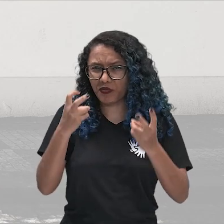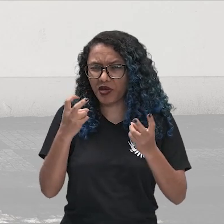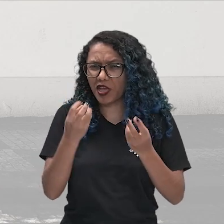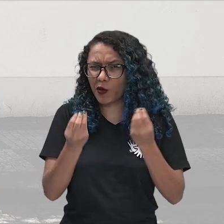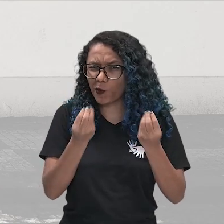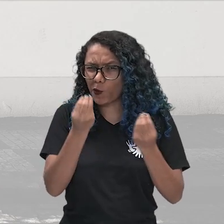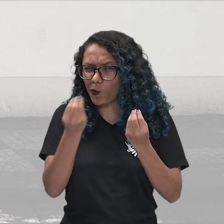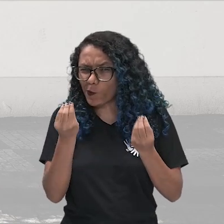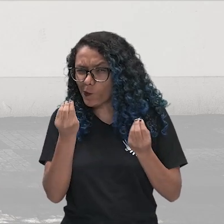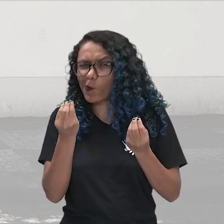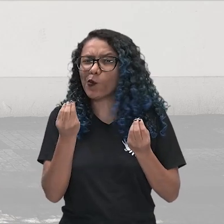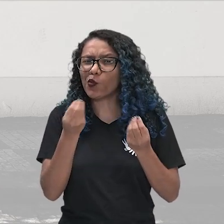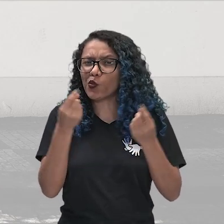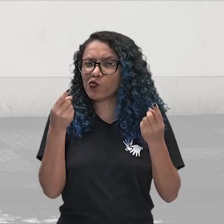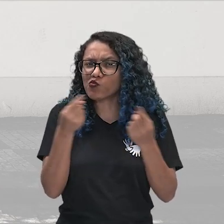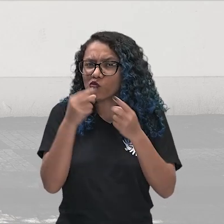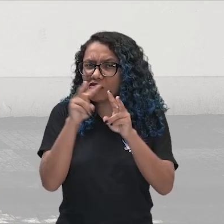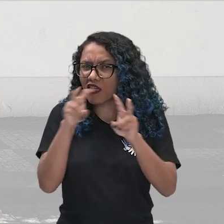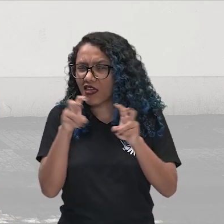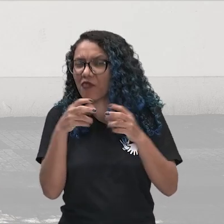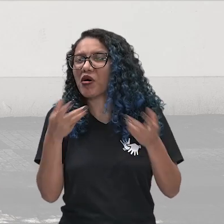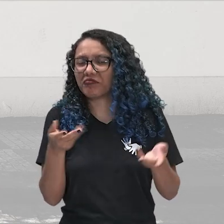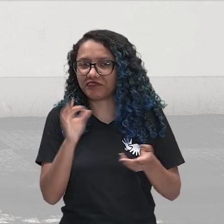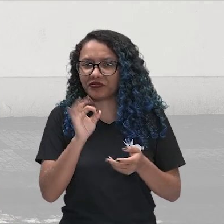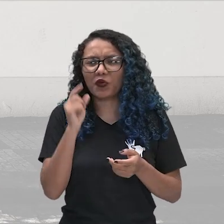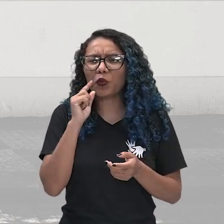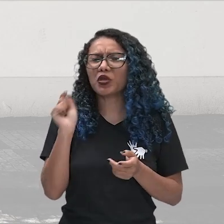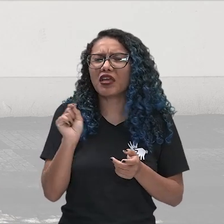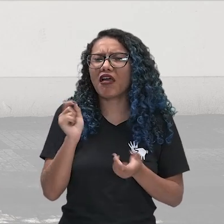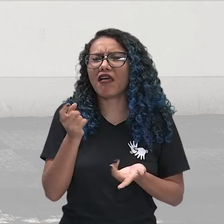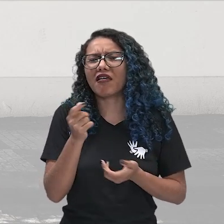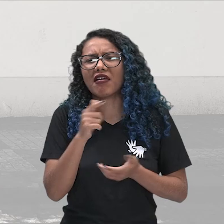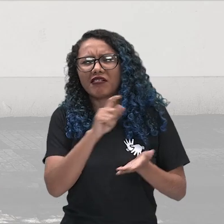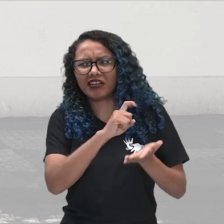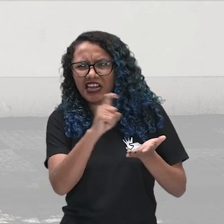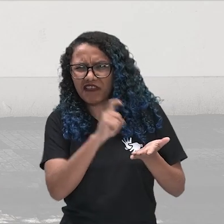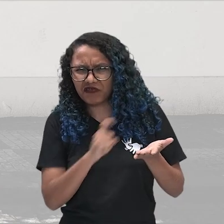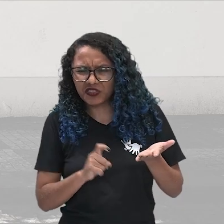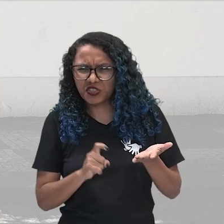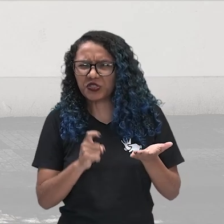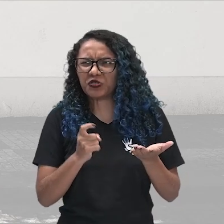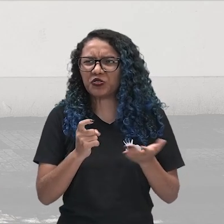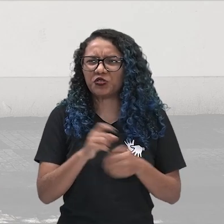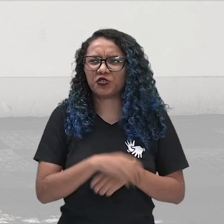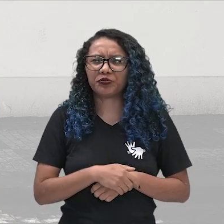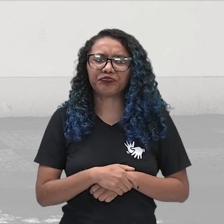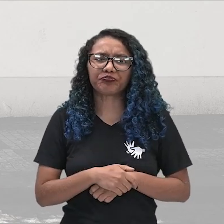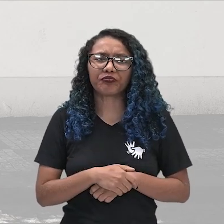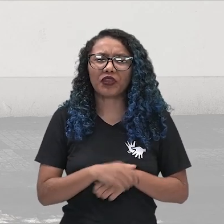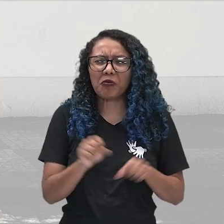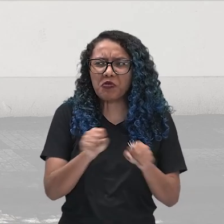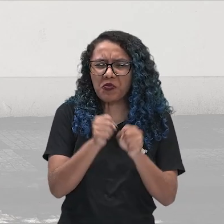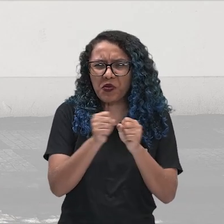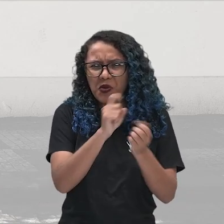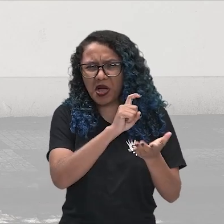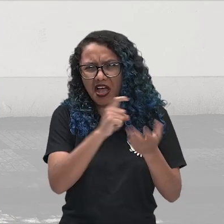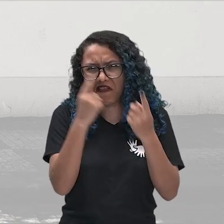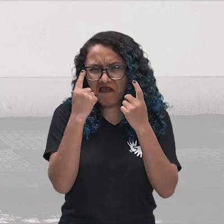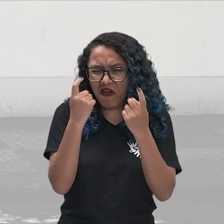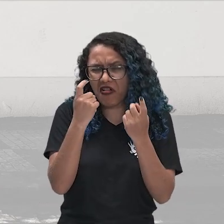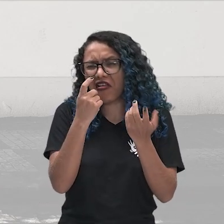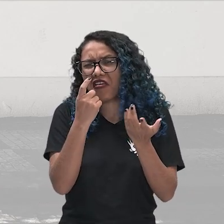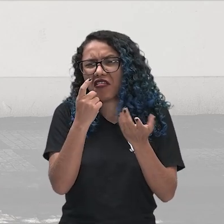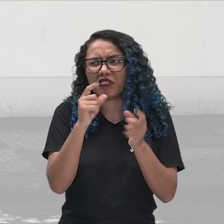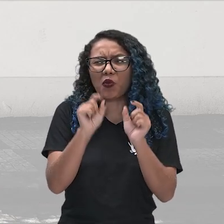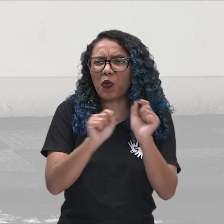estar falando. O que seria isso aqui? É um grafite? É uma pichação? É uma arte muralista? Então,